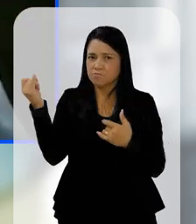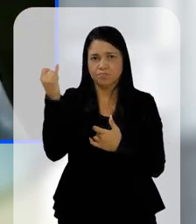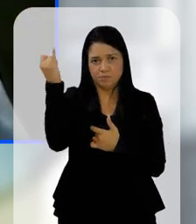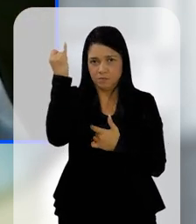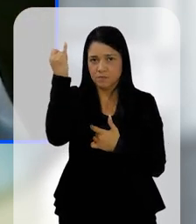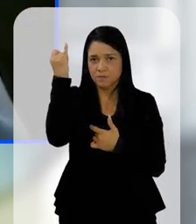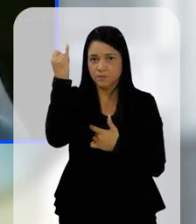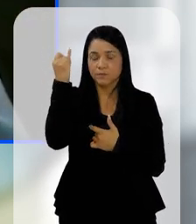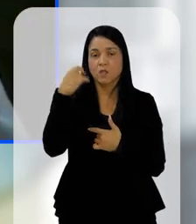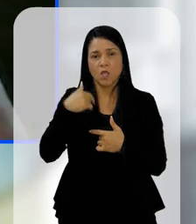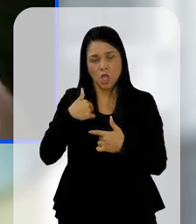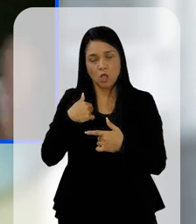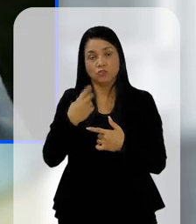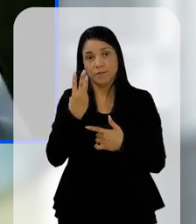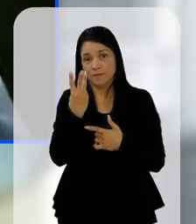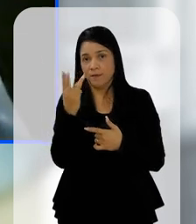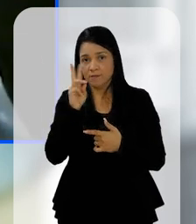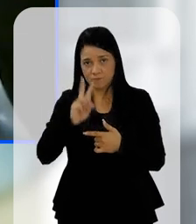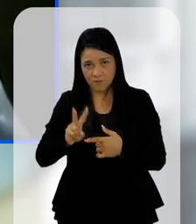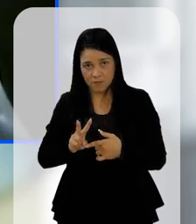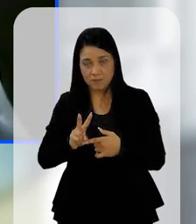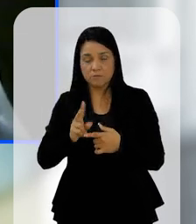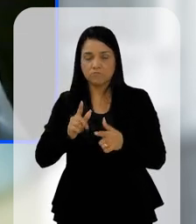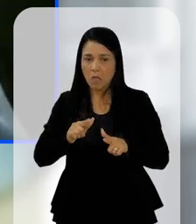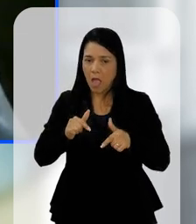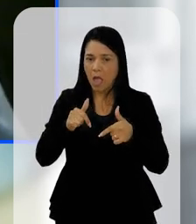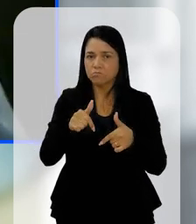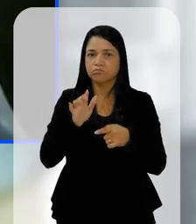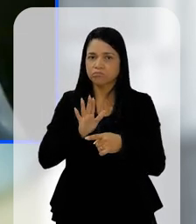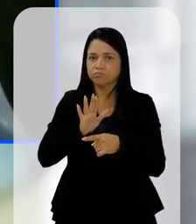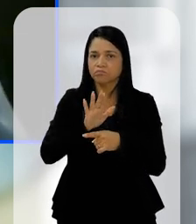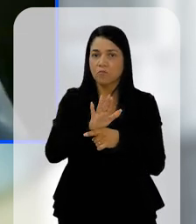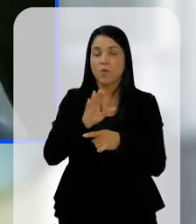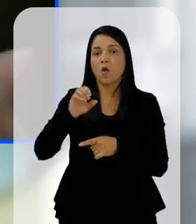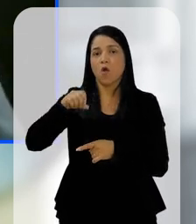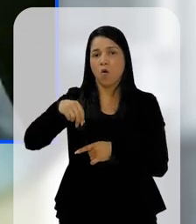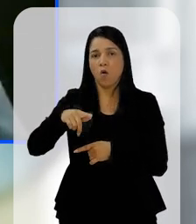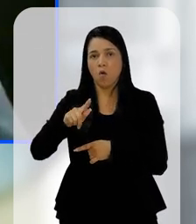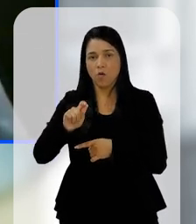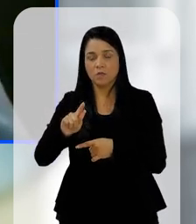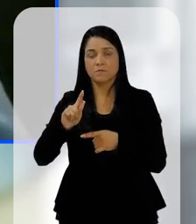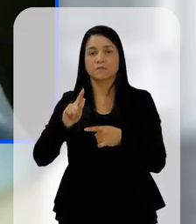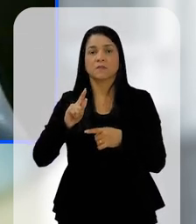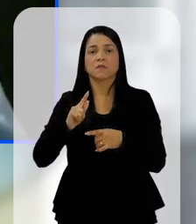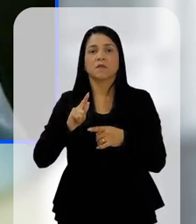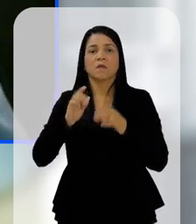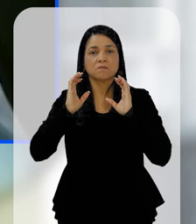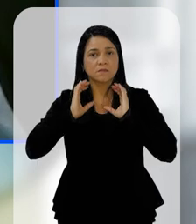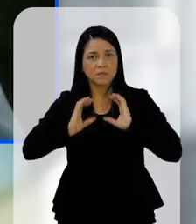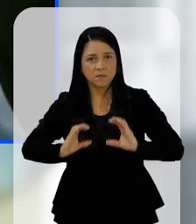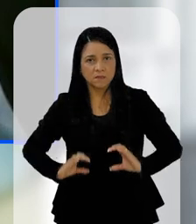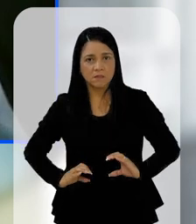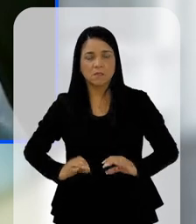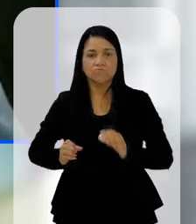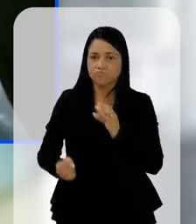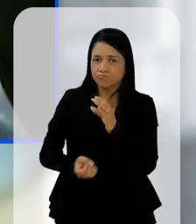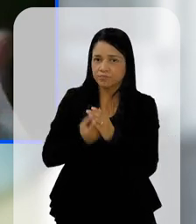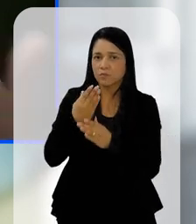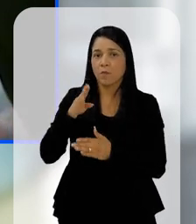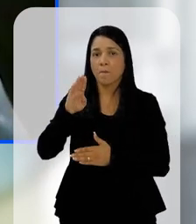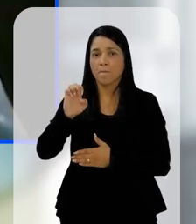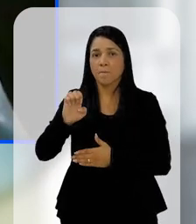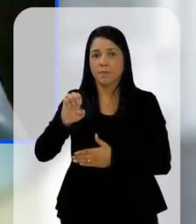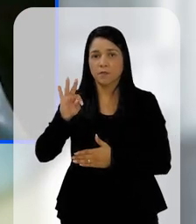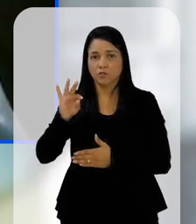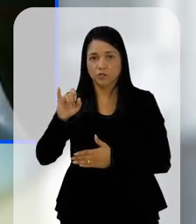solidariedade. Claro. Eu mesmo já contribuí 3 vezes através Boa, de uma deputado. ONG, que é a Ação da Cidadania, foi criada pelo Betinho,